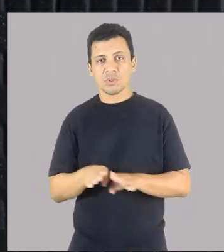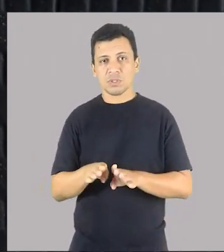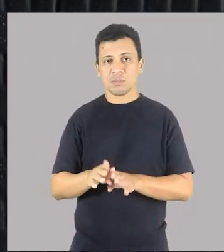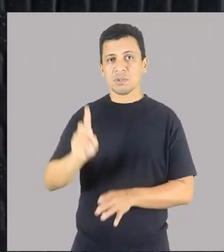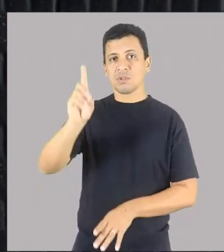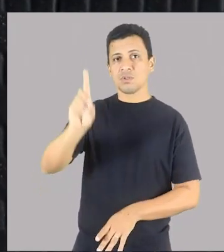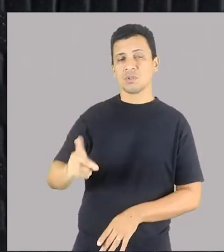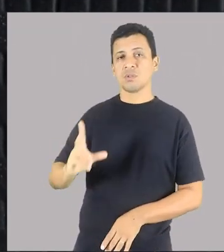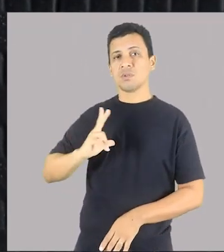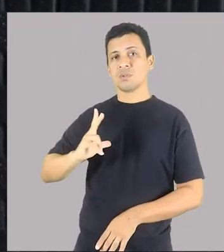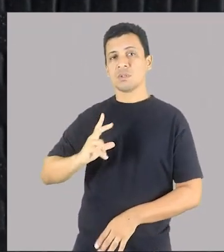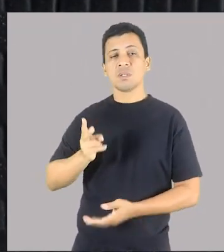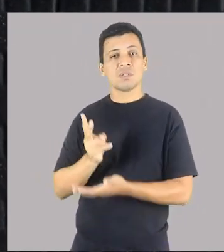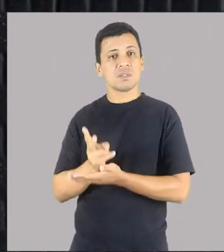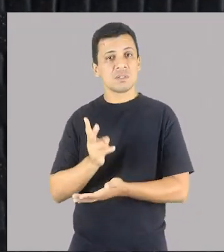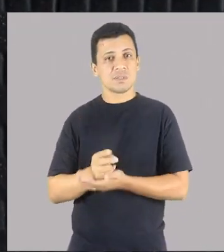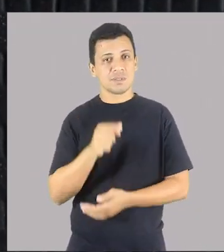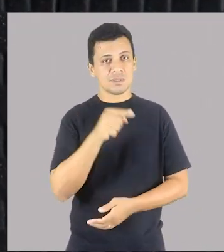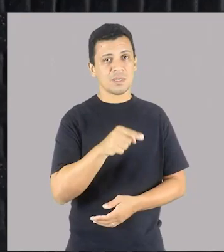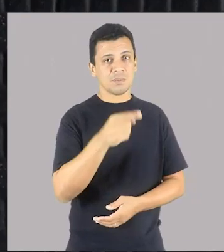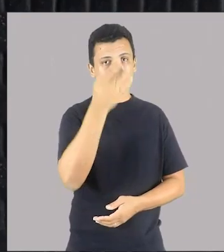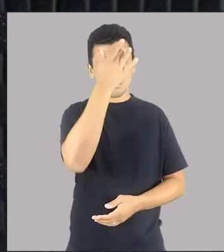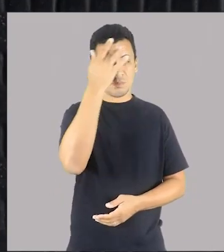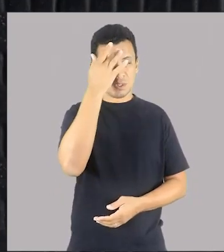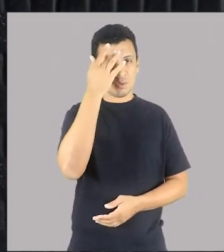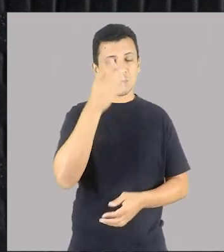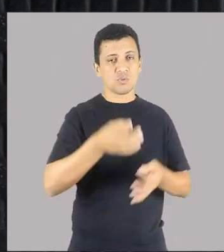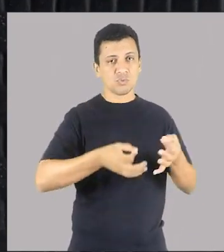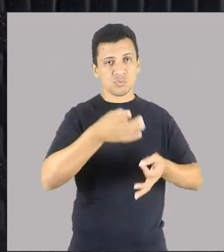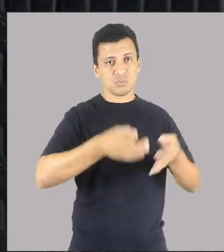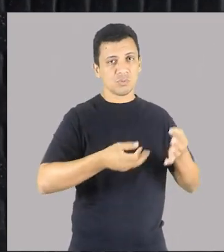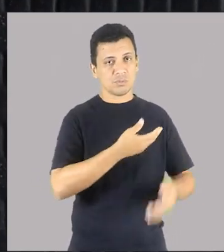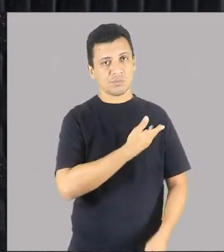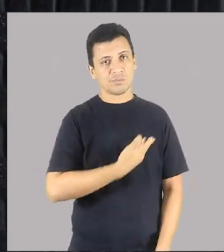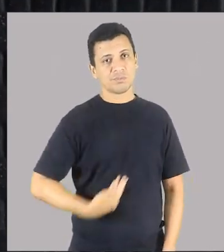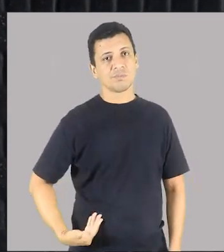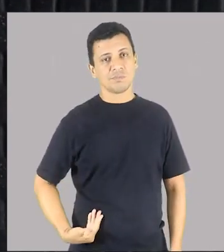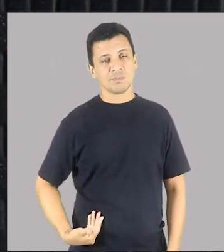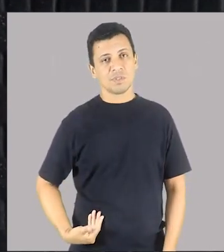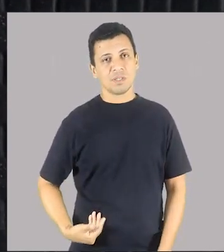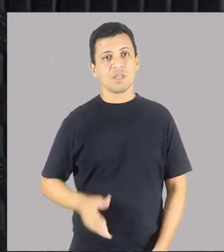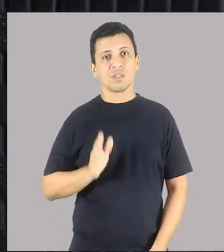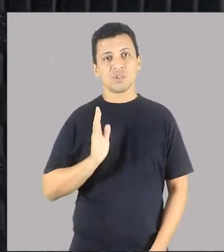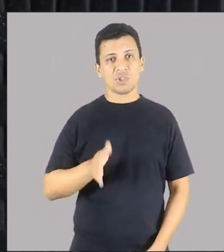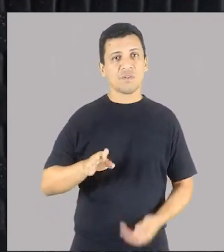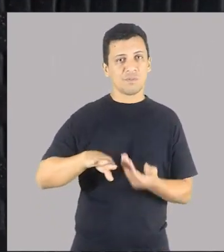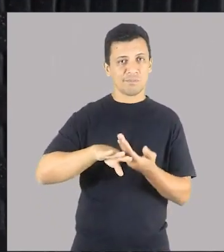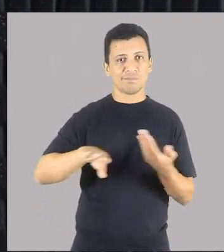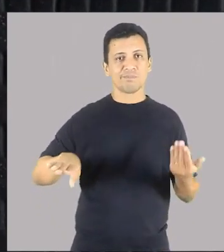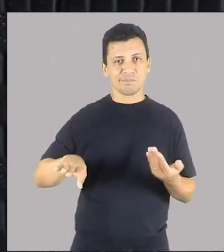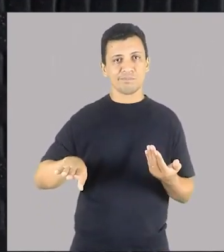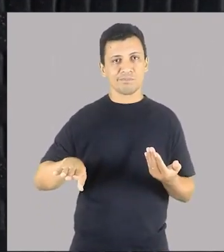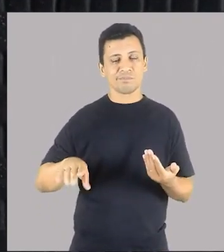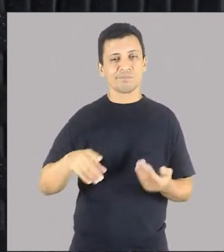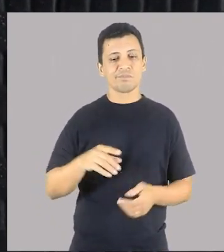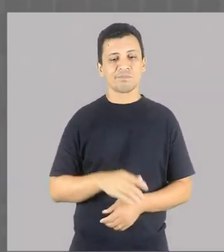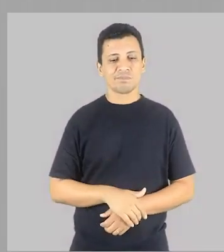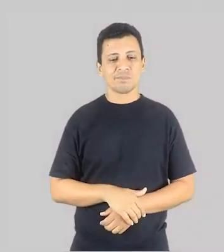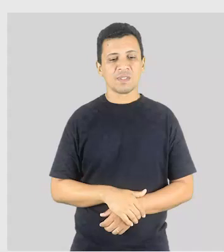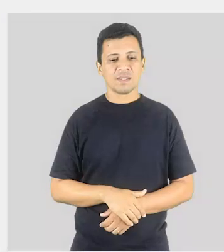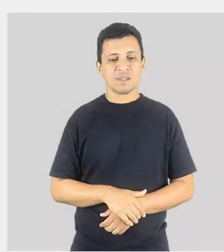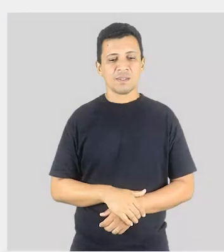uma pessoa jurídica de direito público. Já foi afastada essa tese de ambiguidade, de personalidade do Estado,